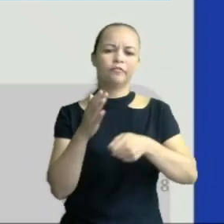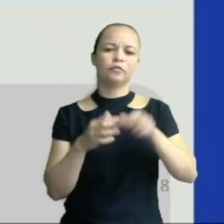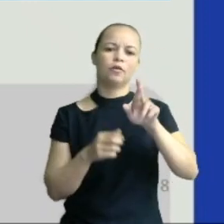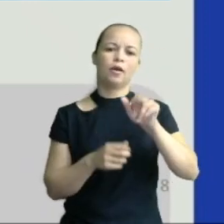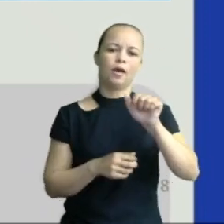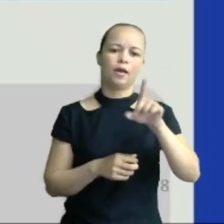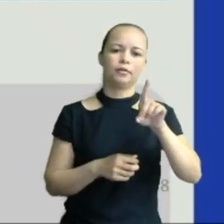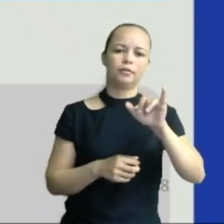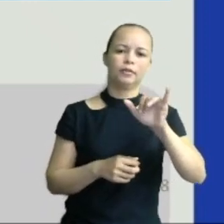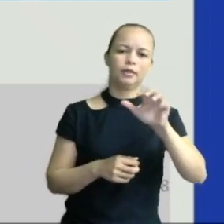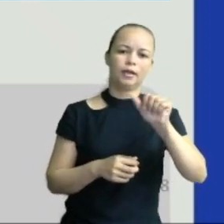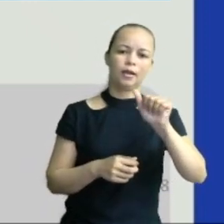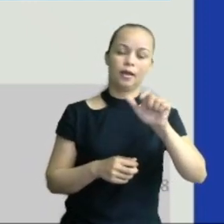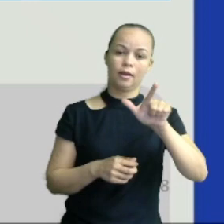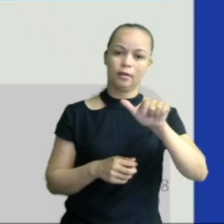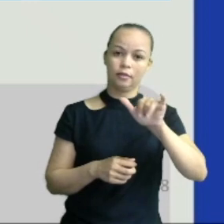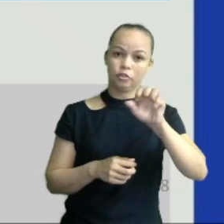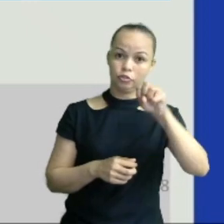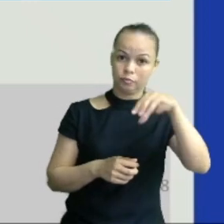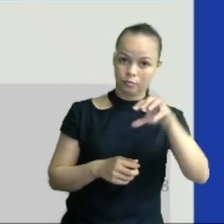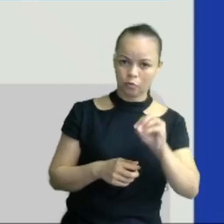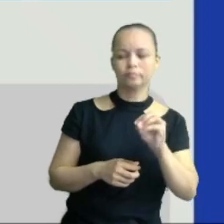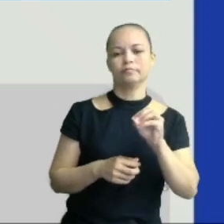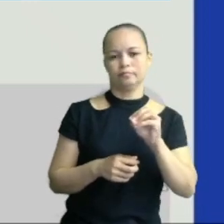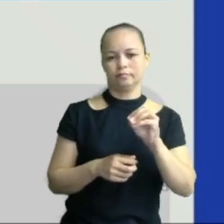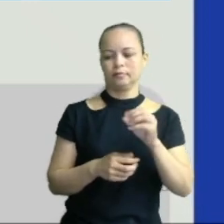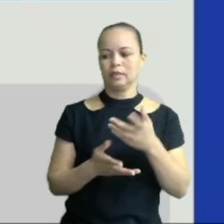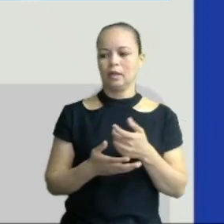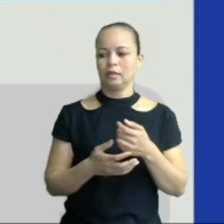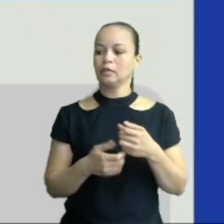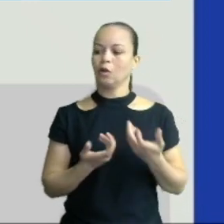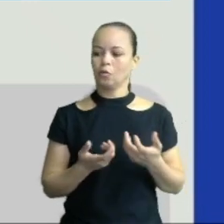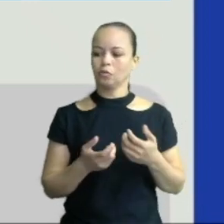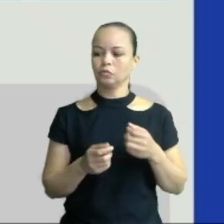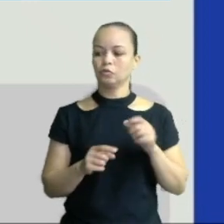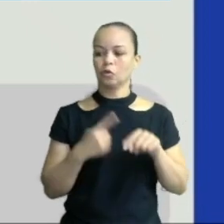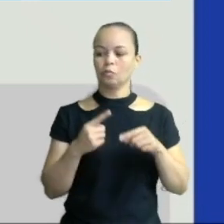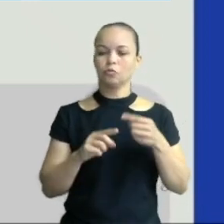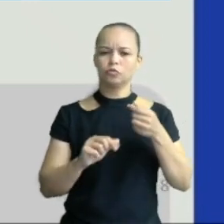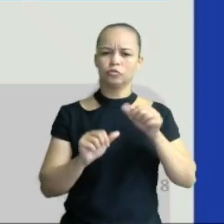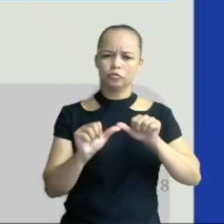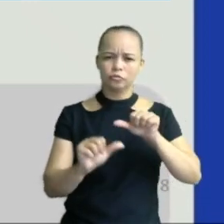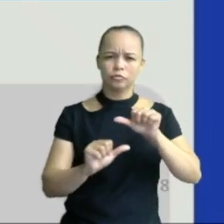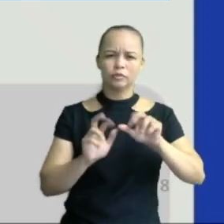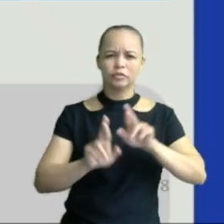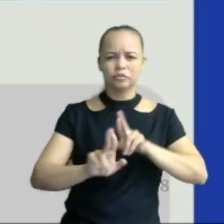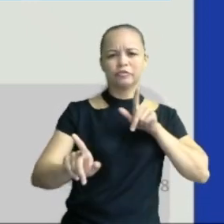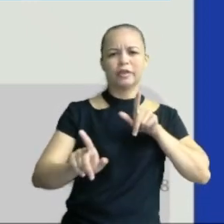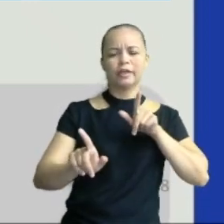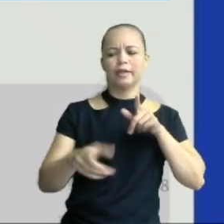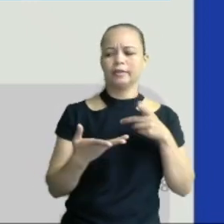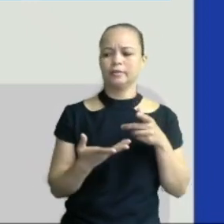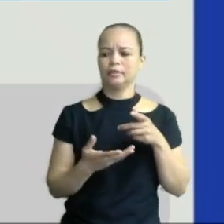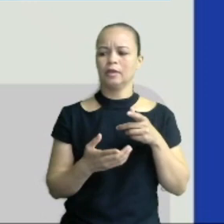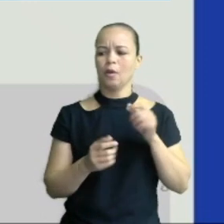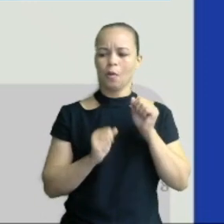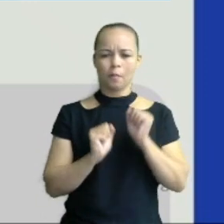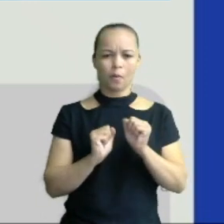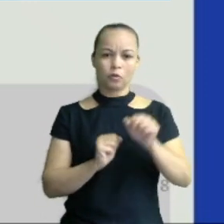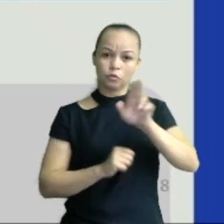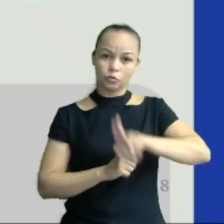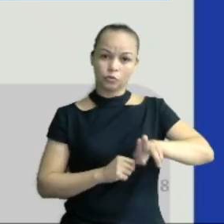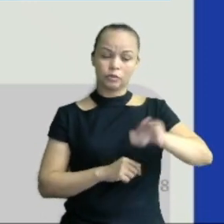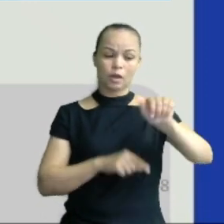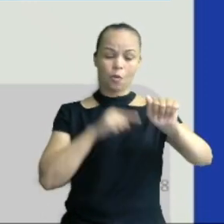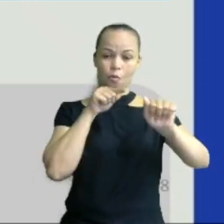Somos contrários a, que eu preciso utilizar o a, mas aqueles. Quando acontecer